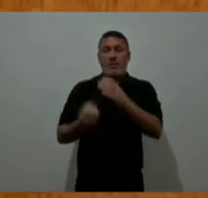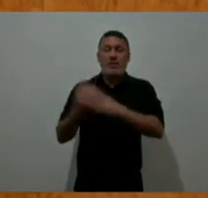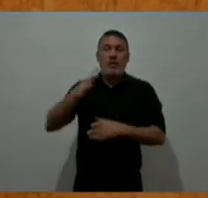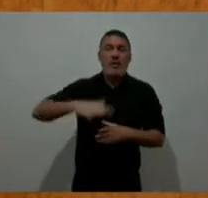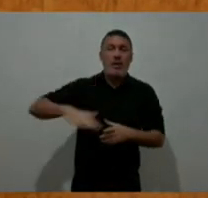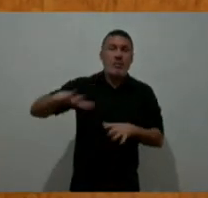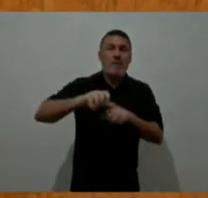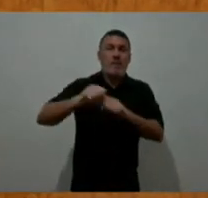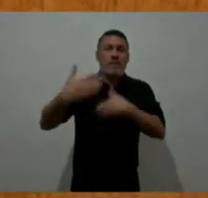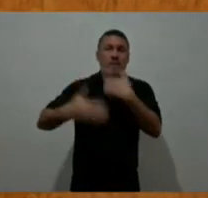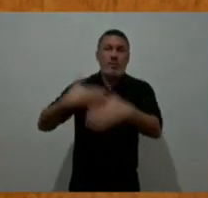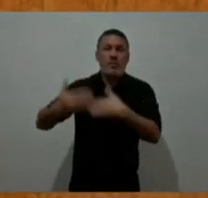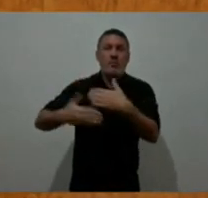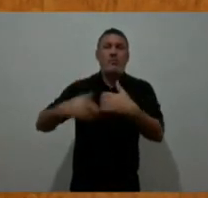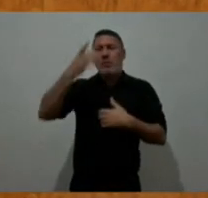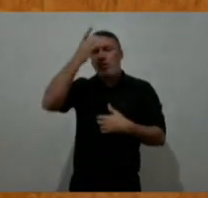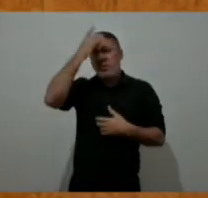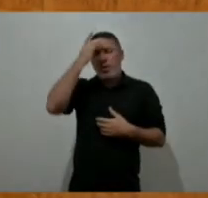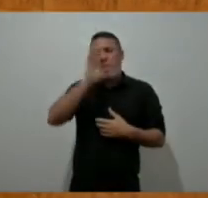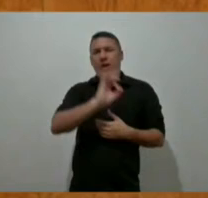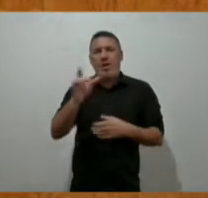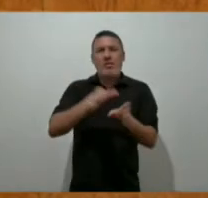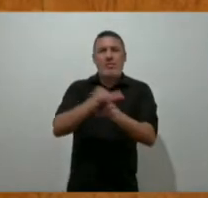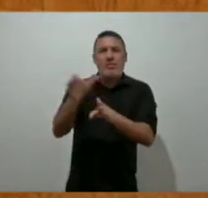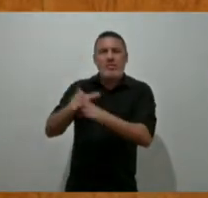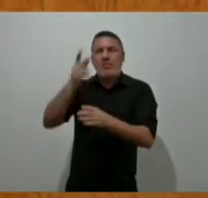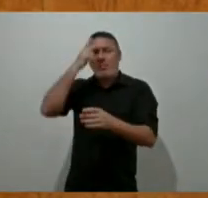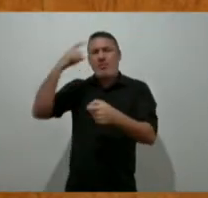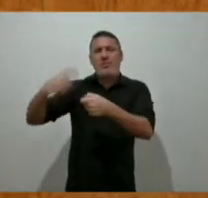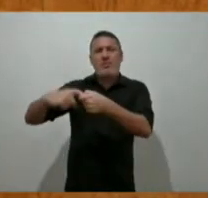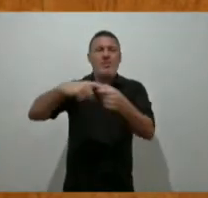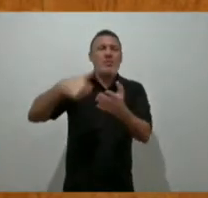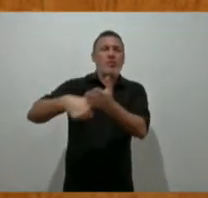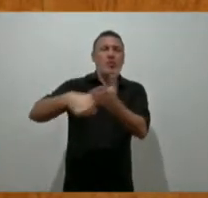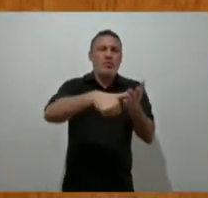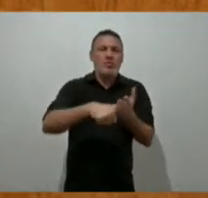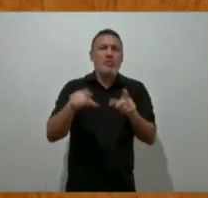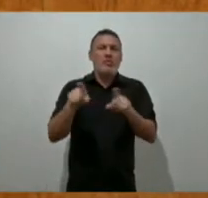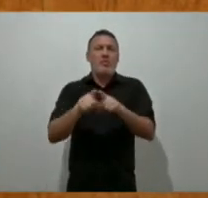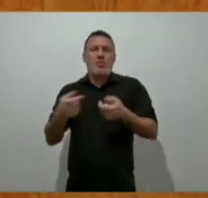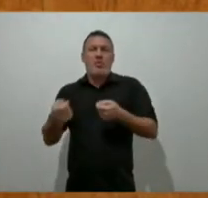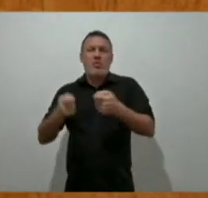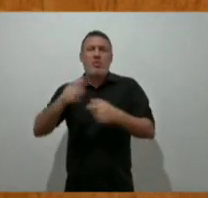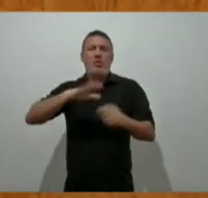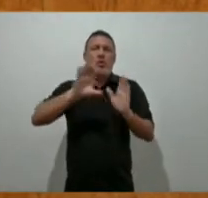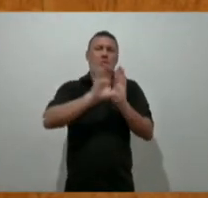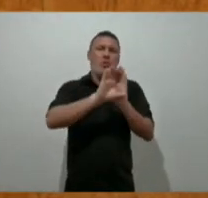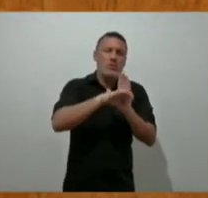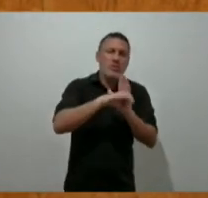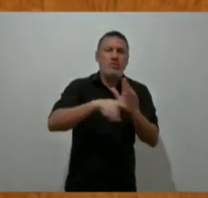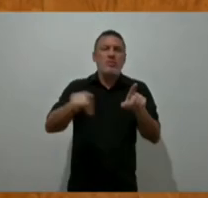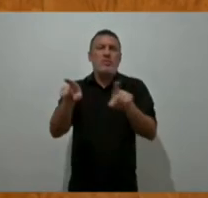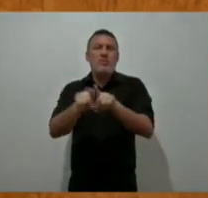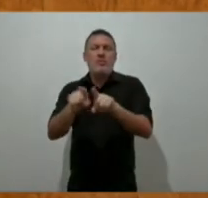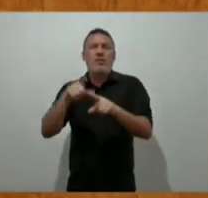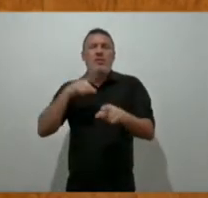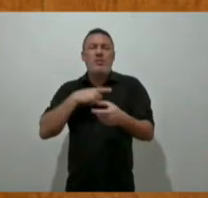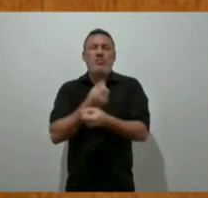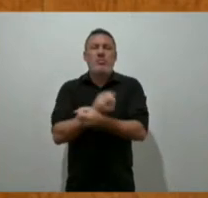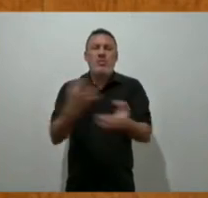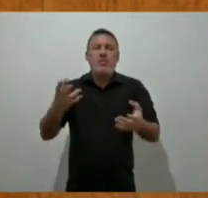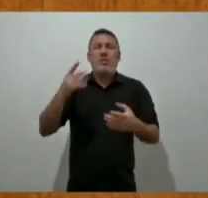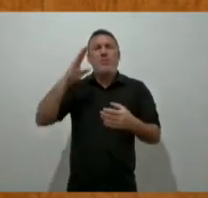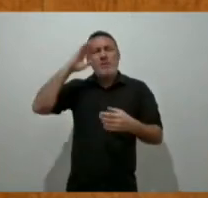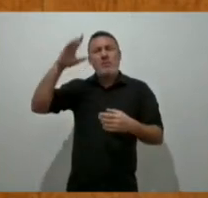intelectual para os nossos associados, baseado nos melhores conceitos e programas hoje oferecidos pelas principais academias